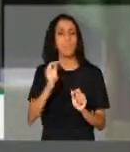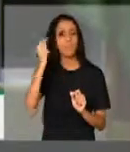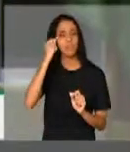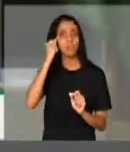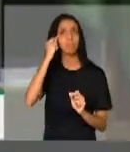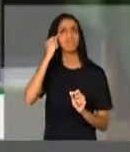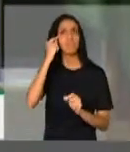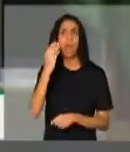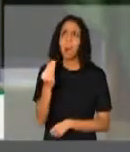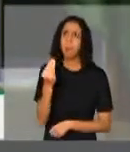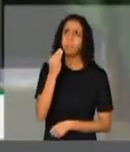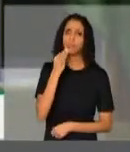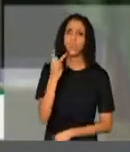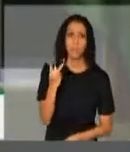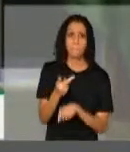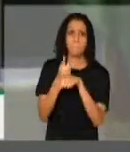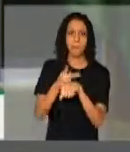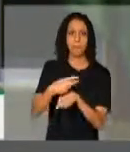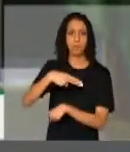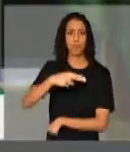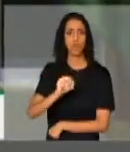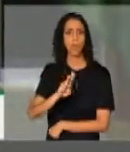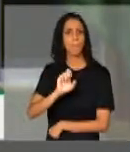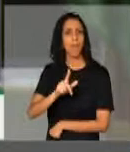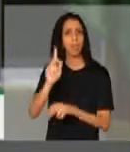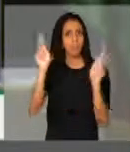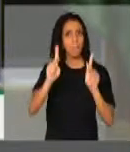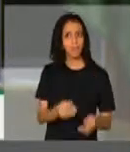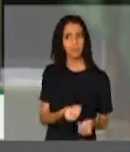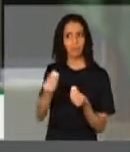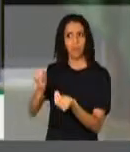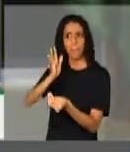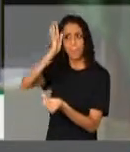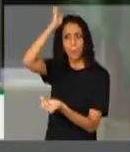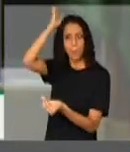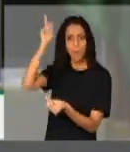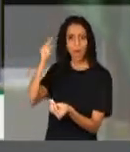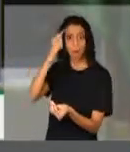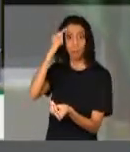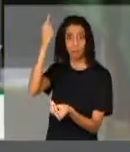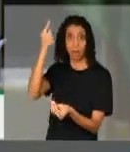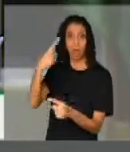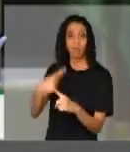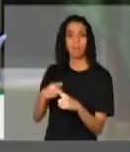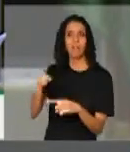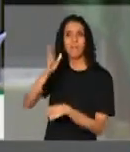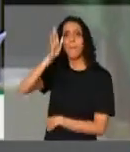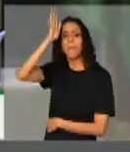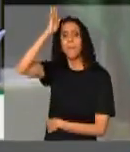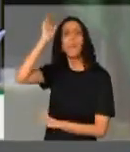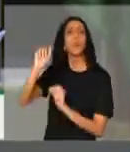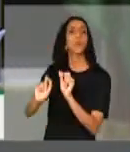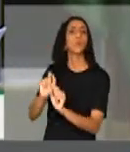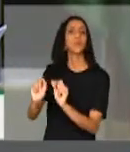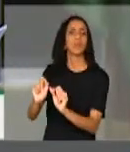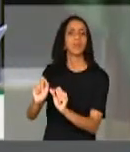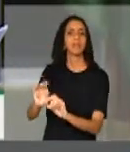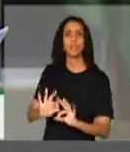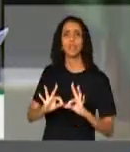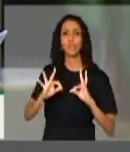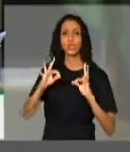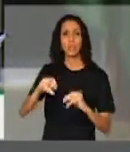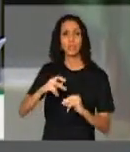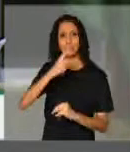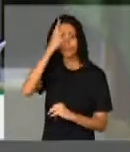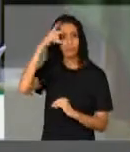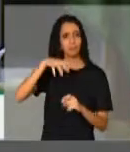da paz para a corporação mineira pois ela havia conquistado abre aspas simpatia e admiração dentro e fora